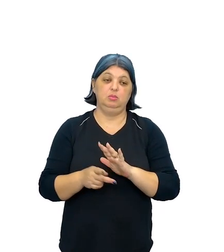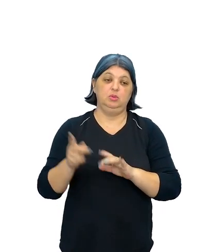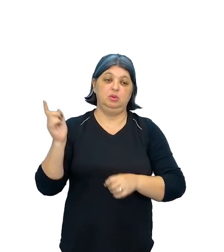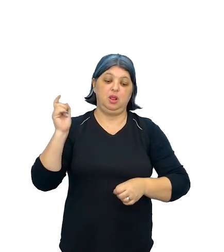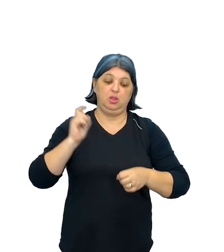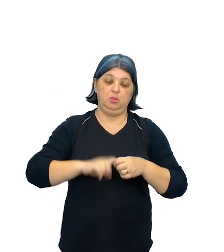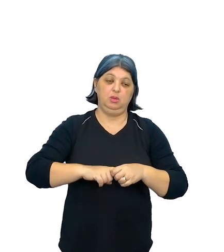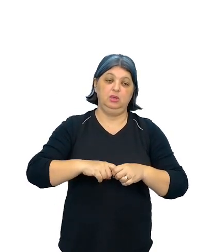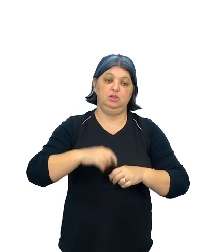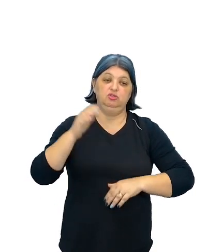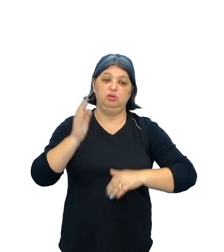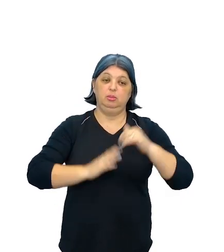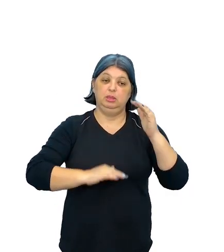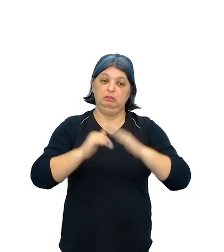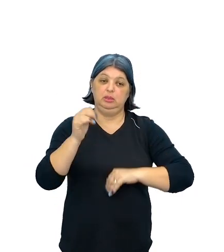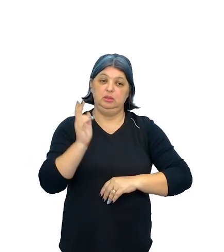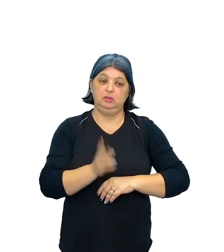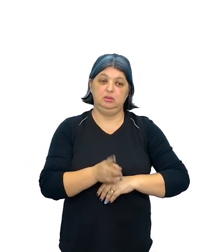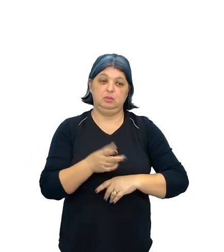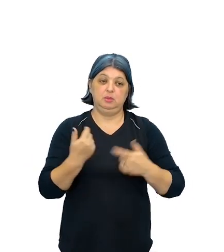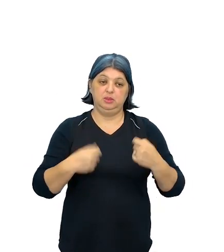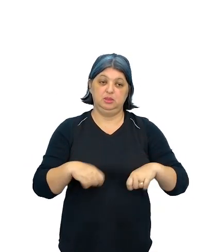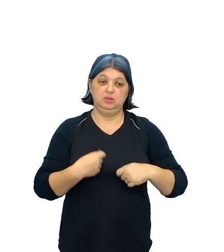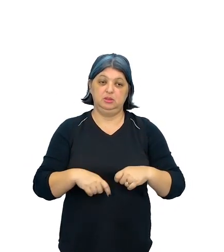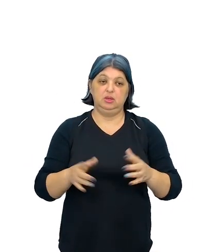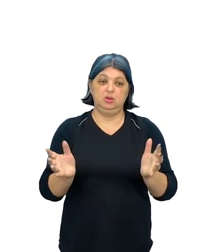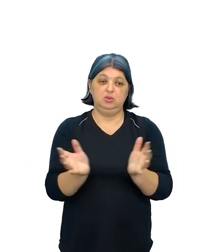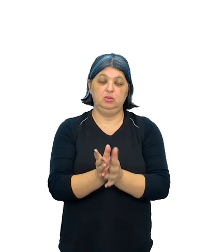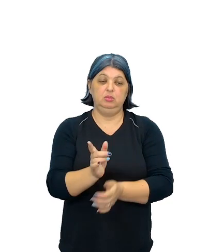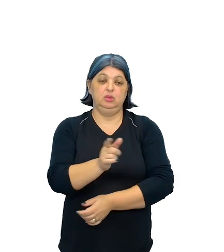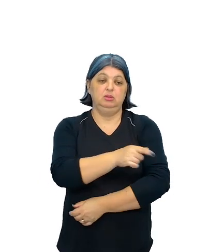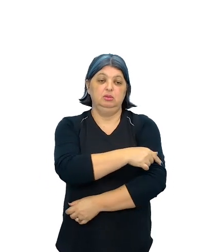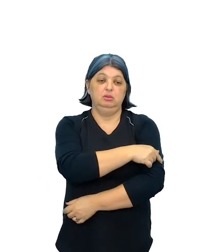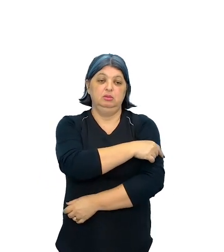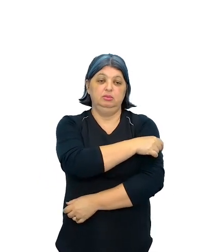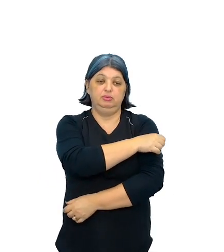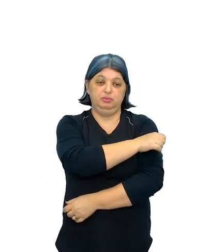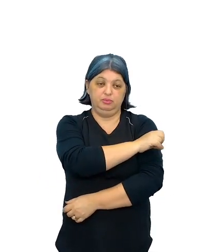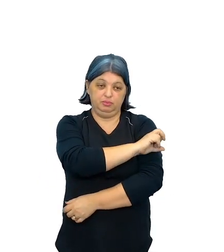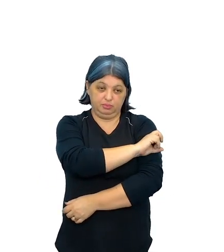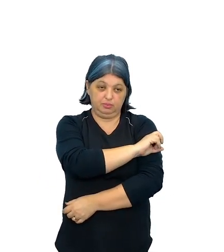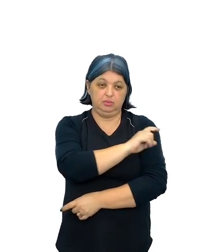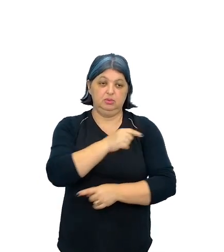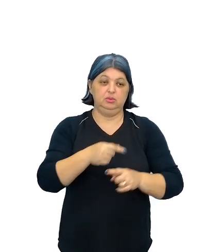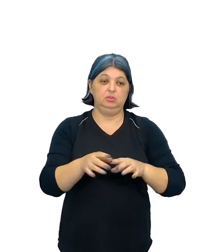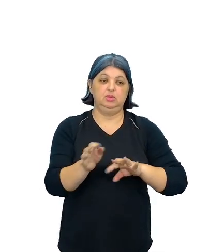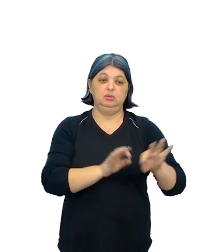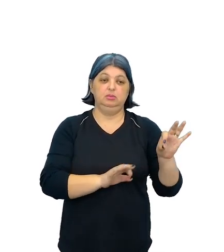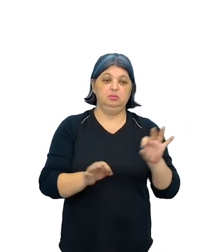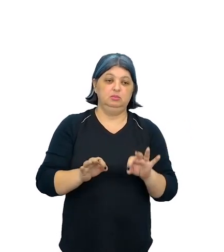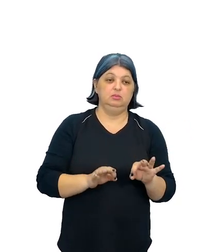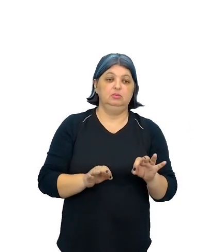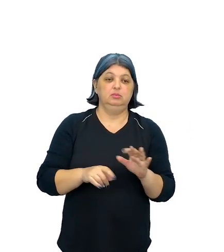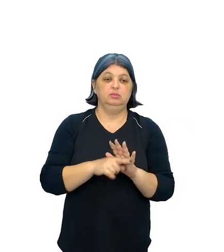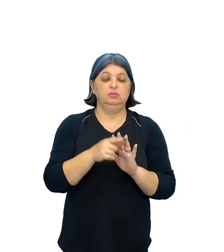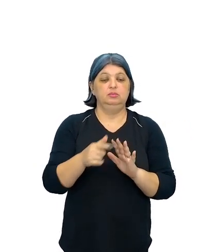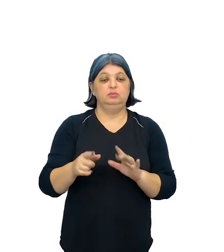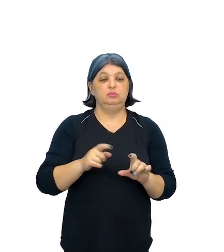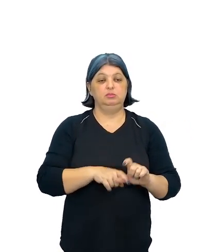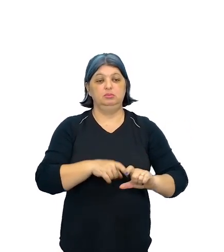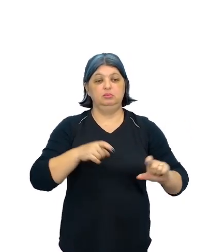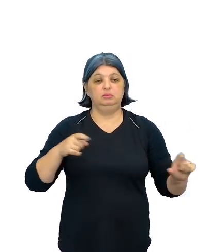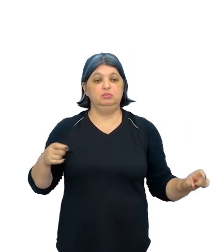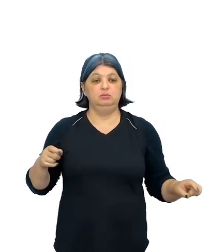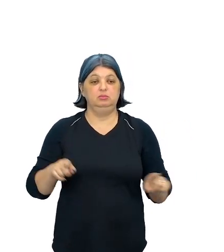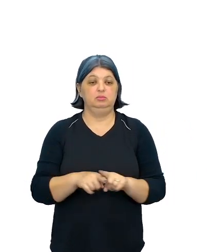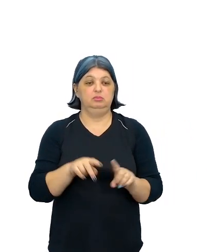habilidades sempre que necessário, nos anos iniciais, para a apropriação de repertório e fortalecimento da autonomia e visão